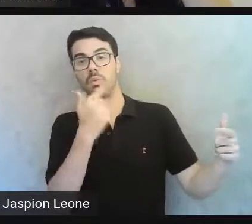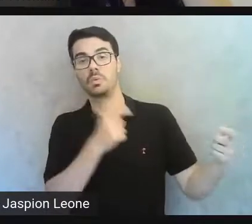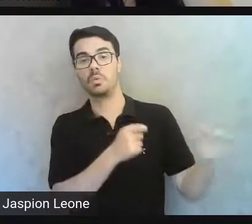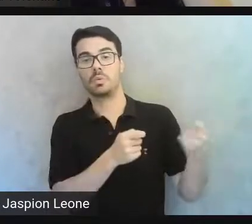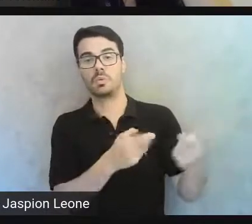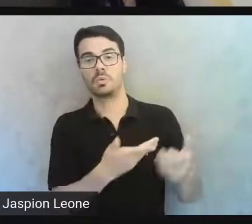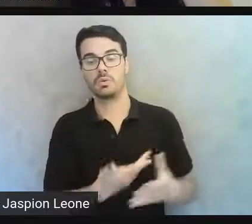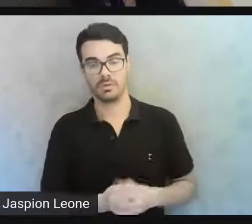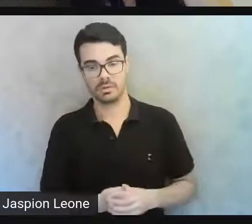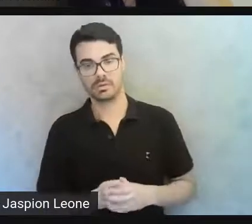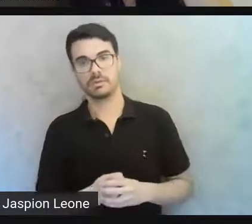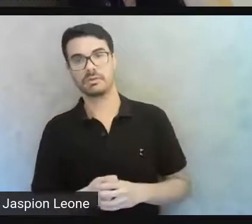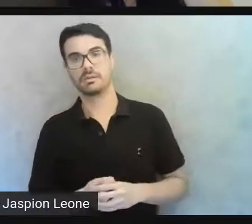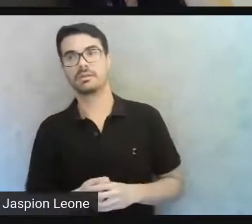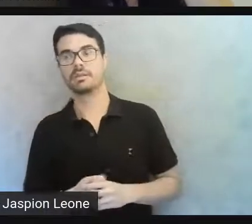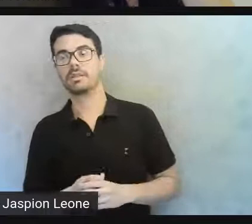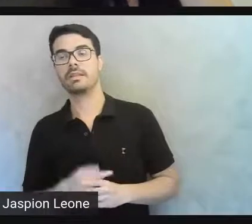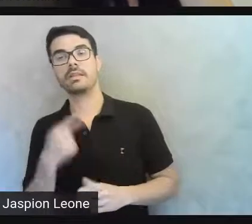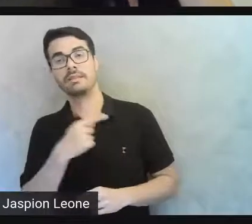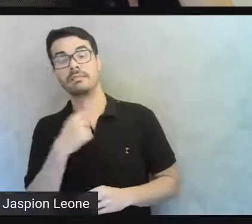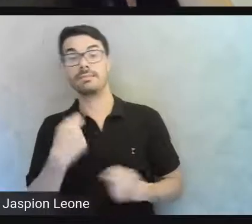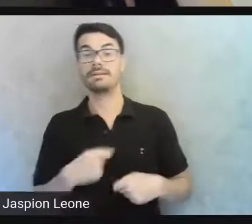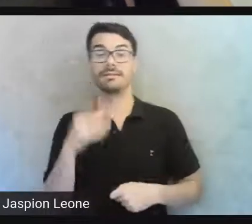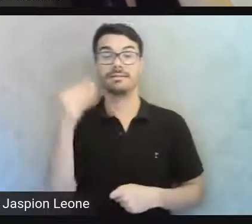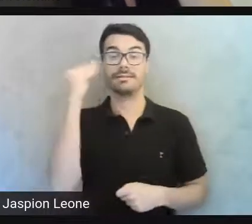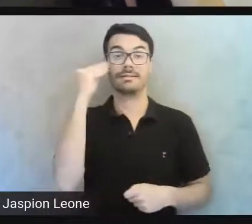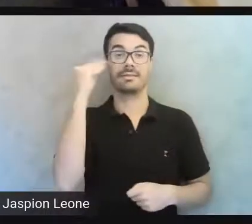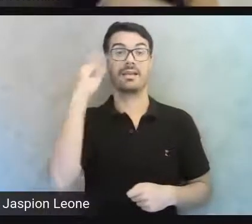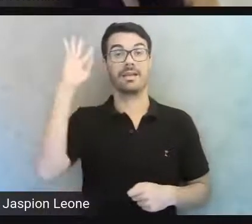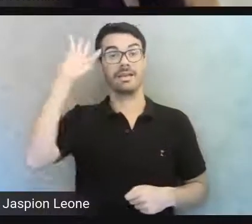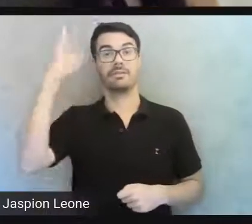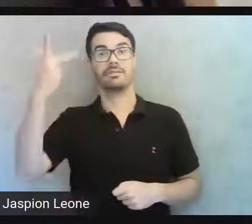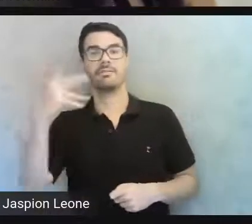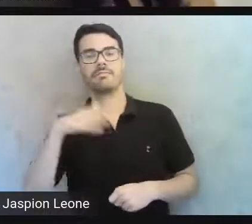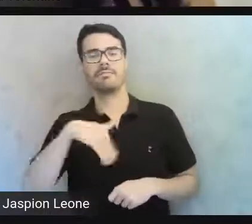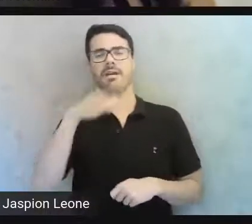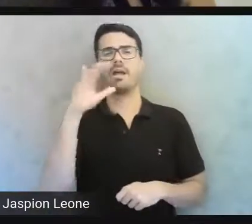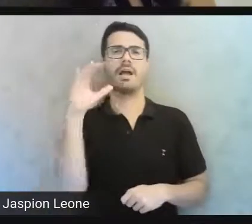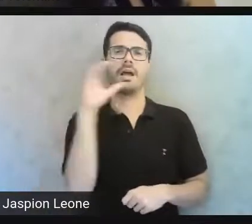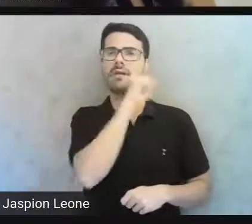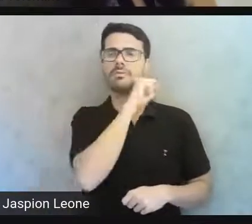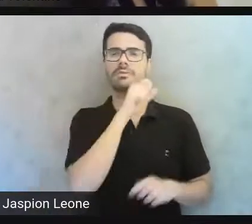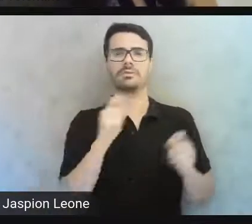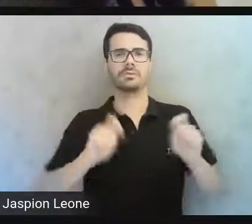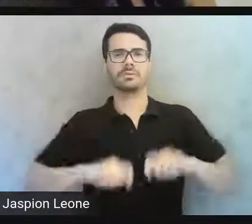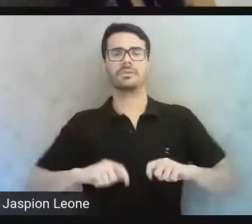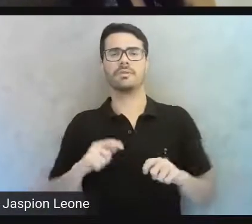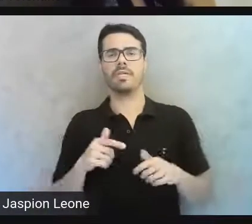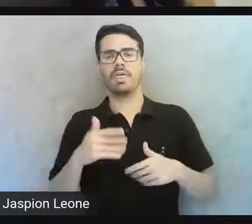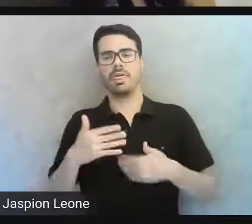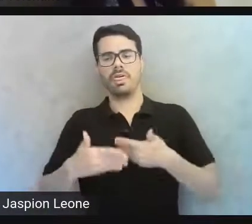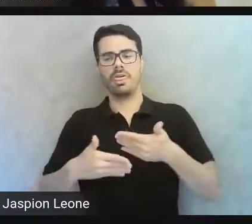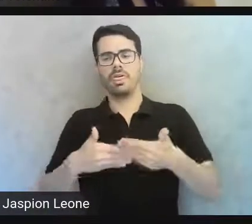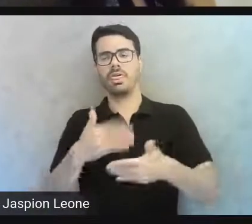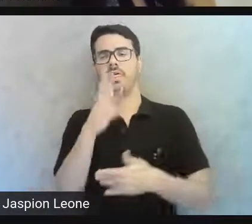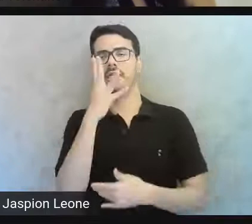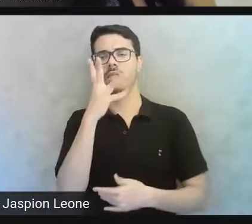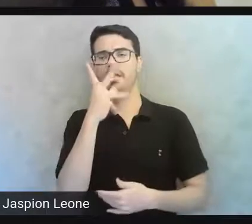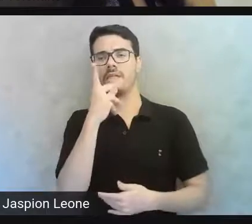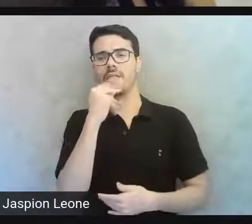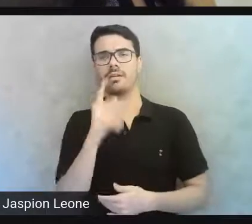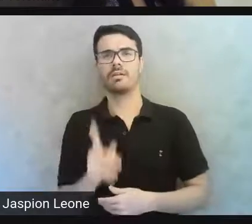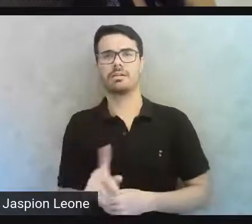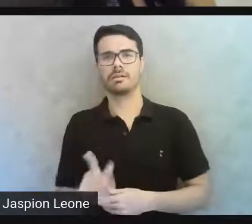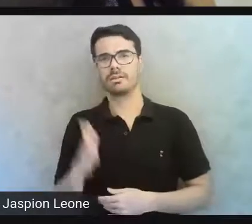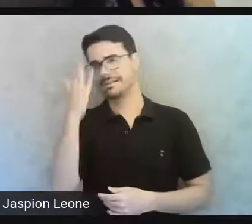assim, tentar resolver essa situação o mais rapidamente possível, não tentar ficar enrolando, né? Porque se você, às vezes, sabe que